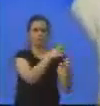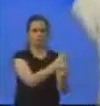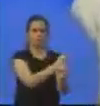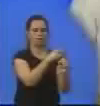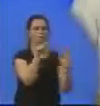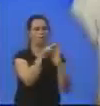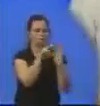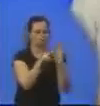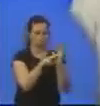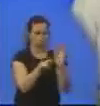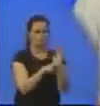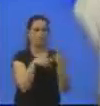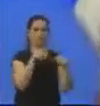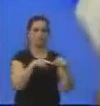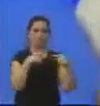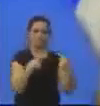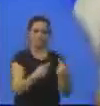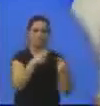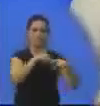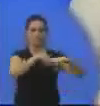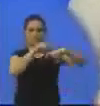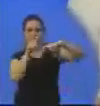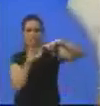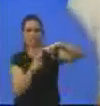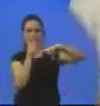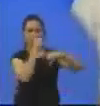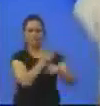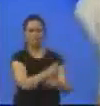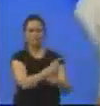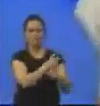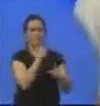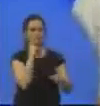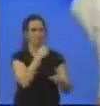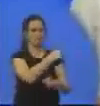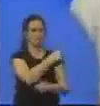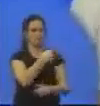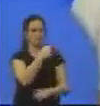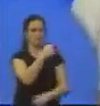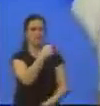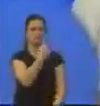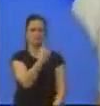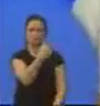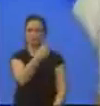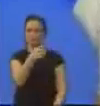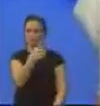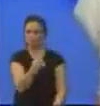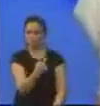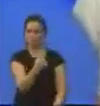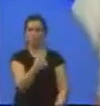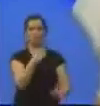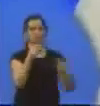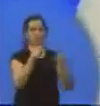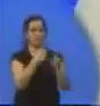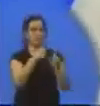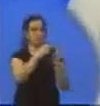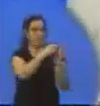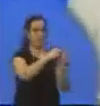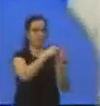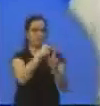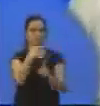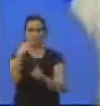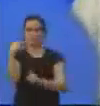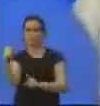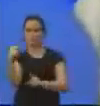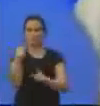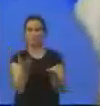ordem e, consequentemente, a concavidade da função. Então, menos meio, de um lado positivo, do outro lado negativo,